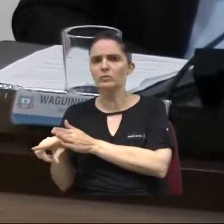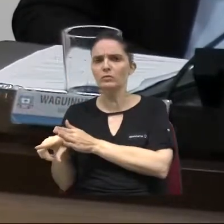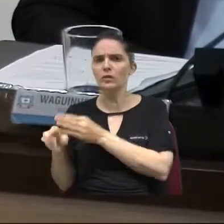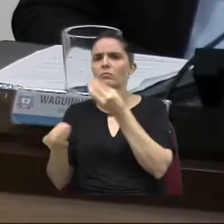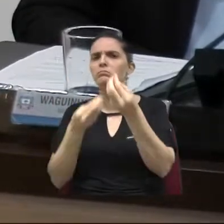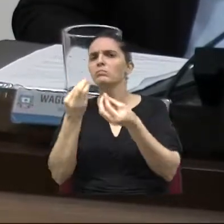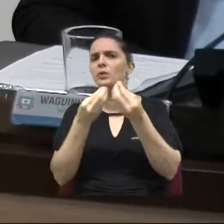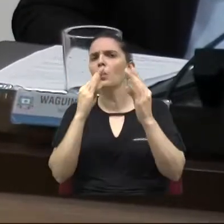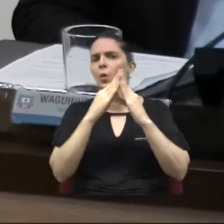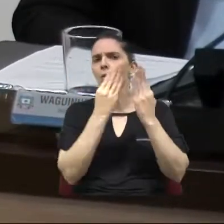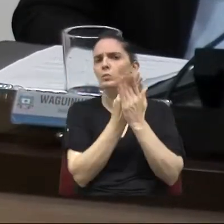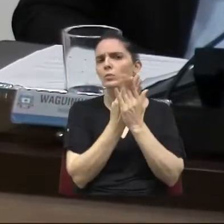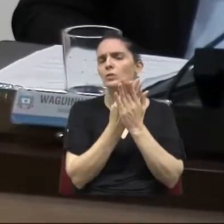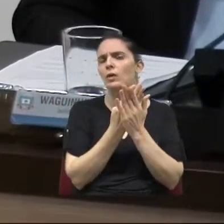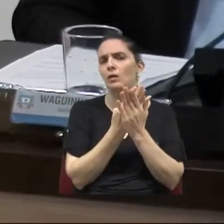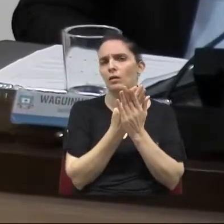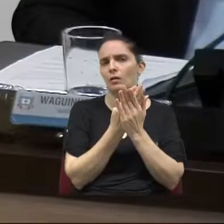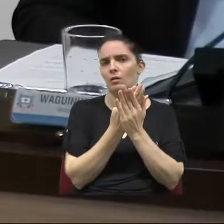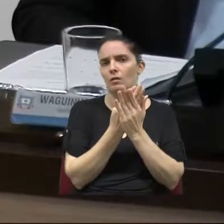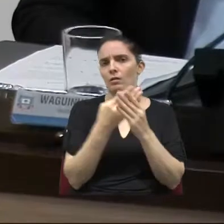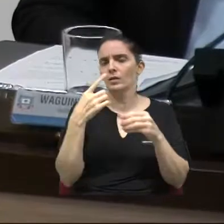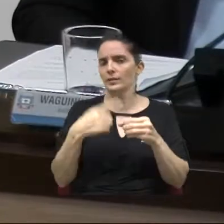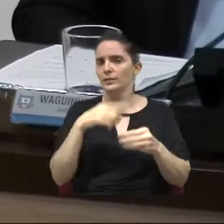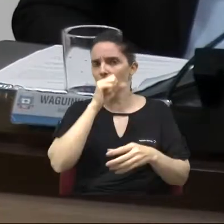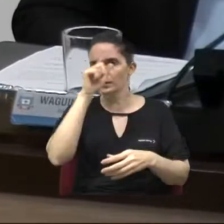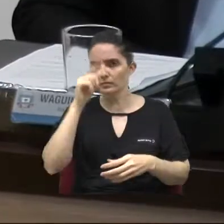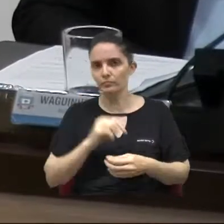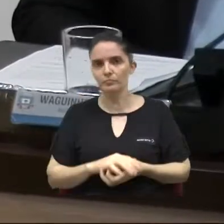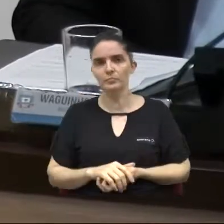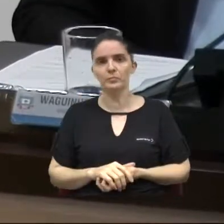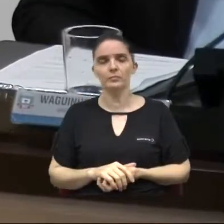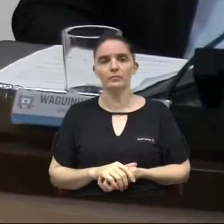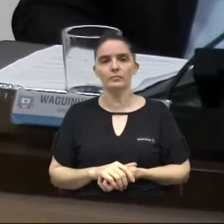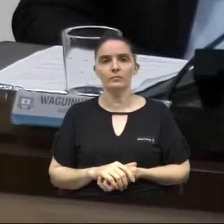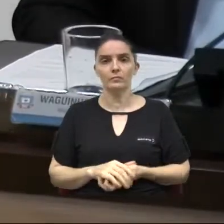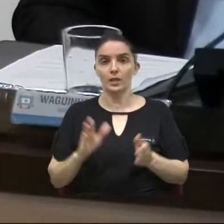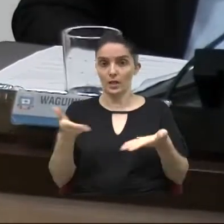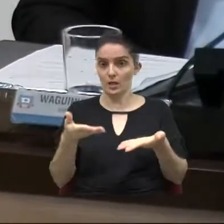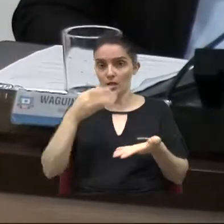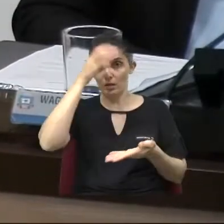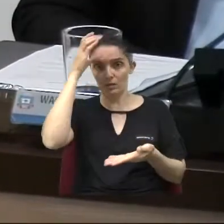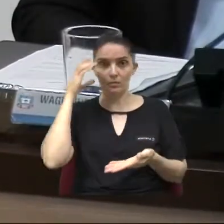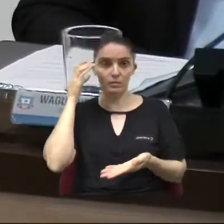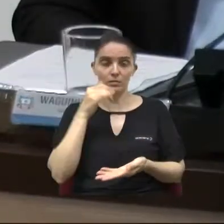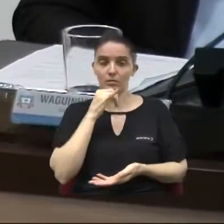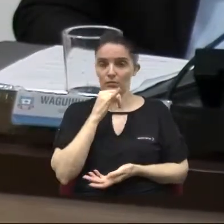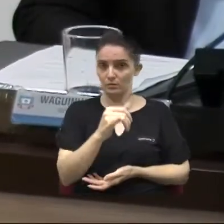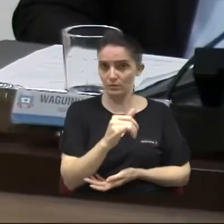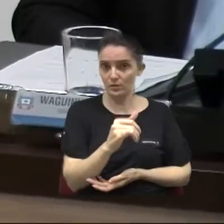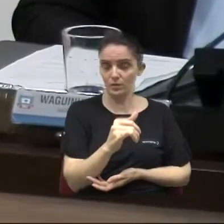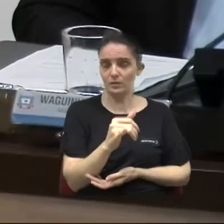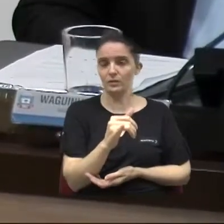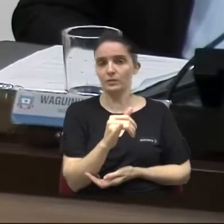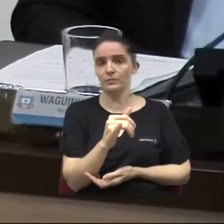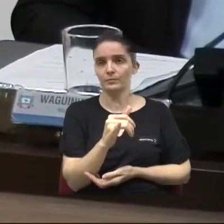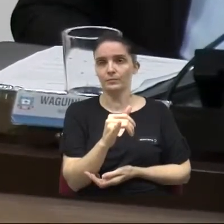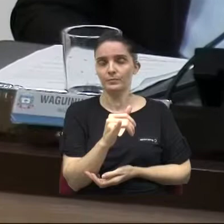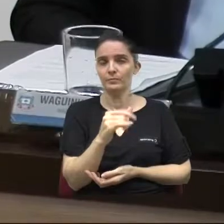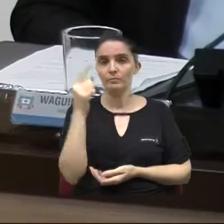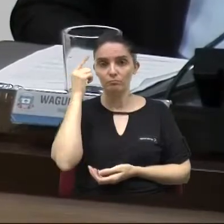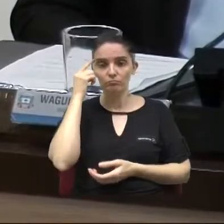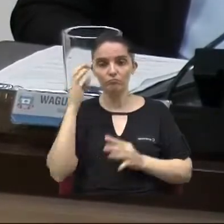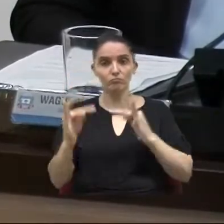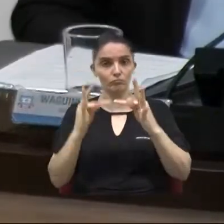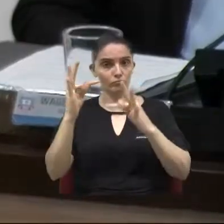escolas municipais. Por incrível que pareça, gente, o dado que eu vou dar para vocês aqui é com base técnica e com